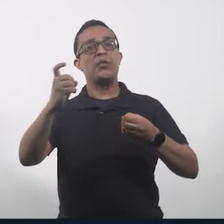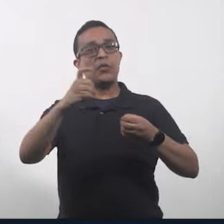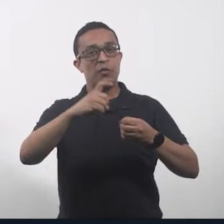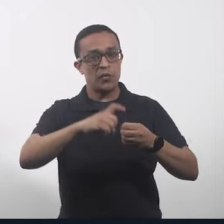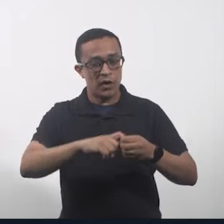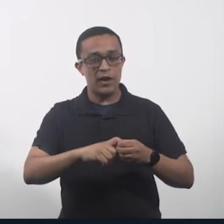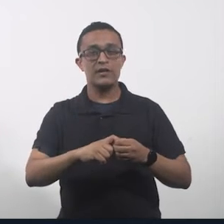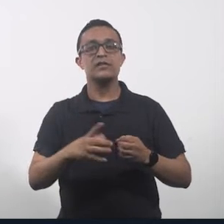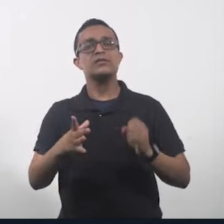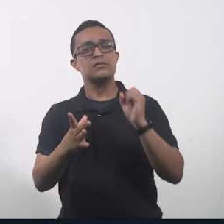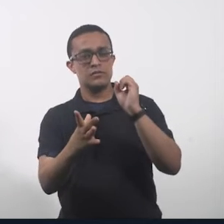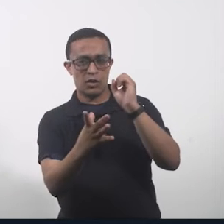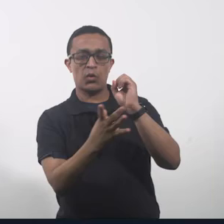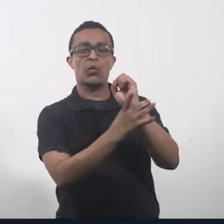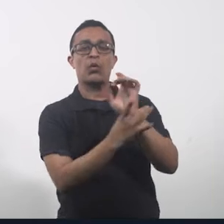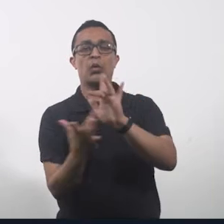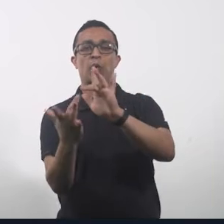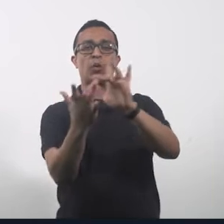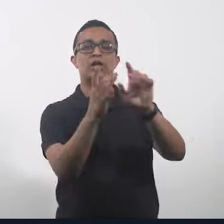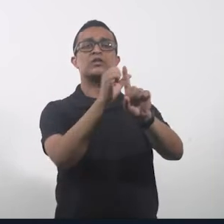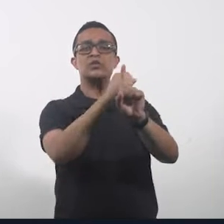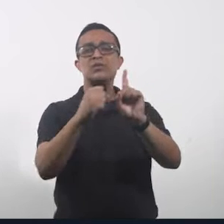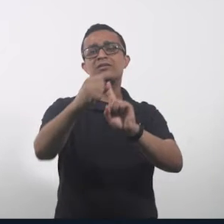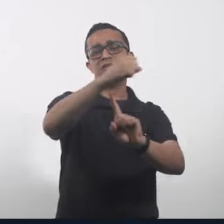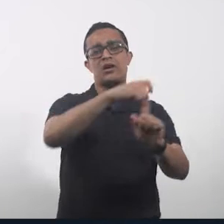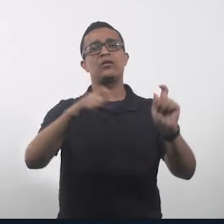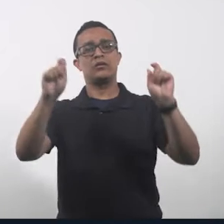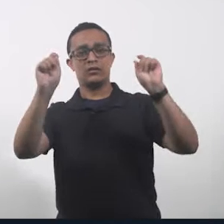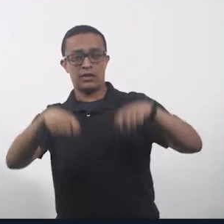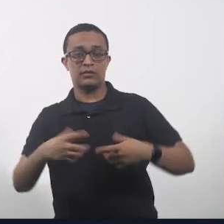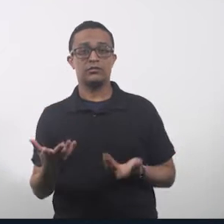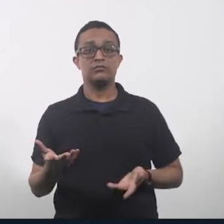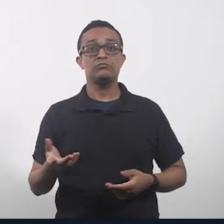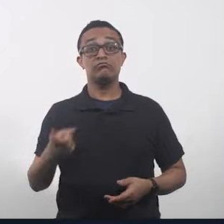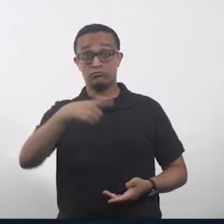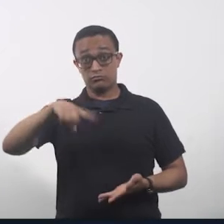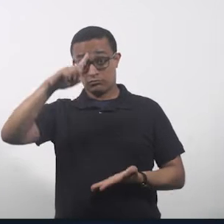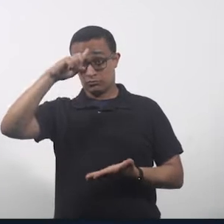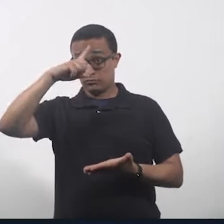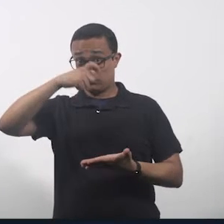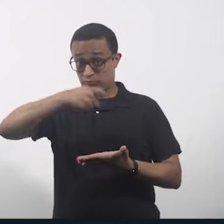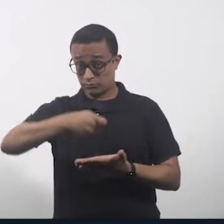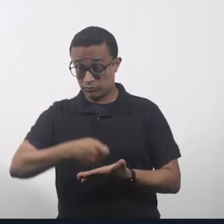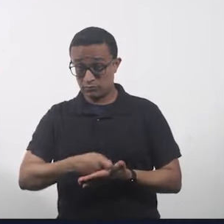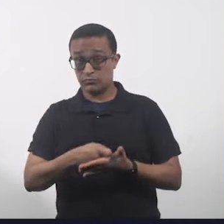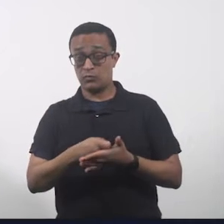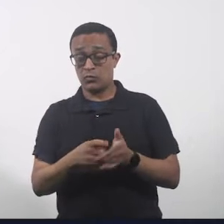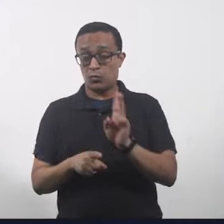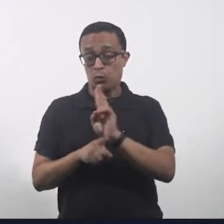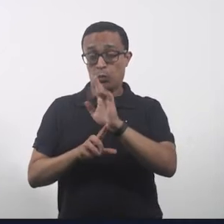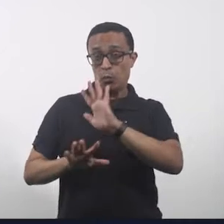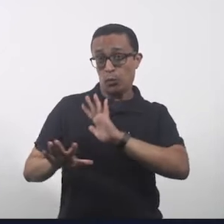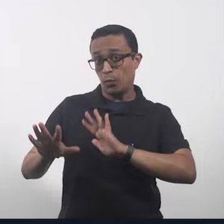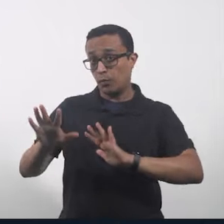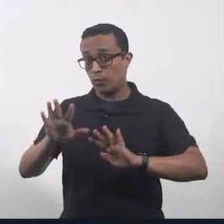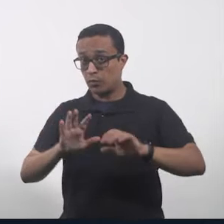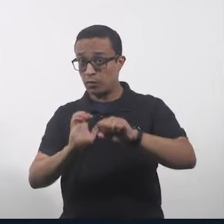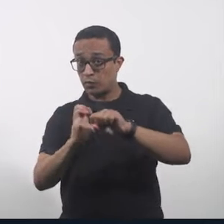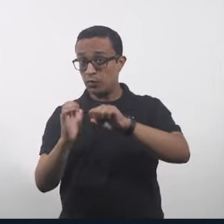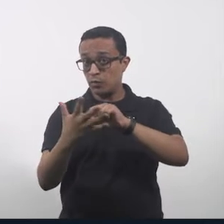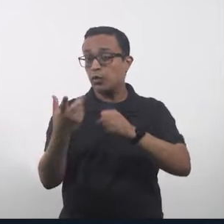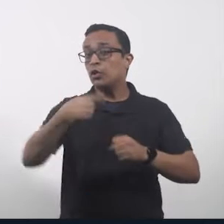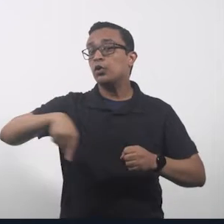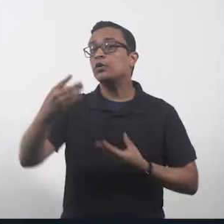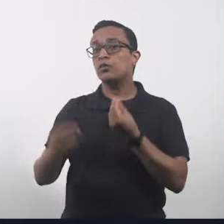convívio social. Então, para orientar as nossas decisões sobre essas medidas de controle durante a pandemia, nós